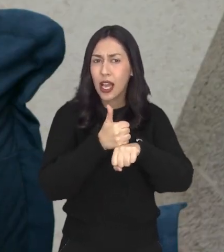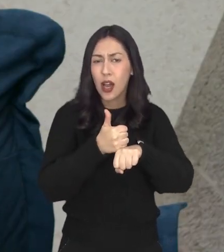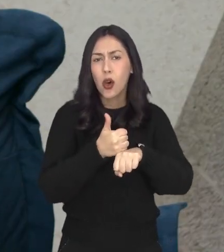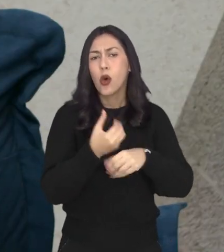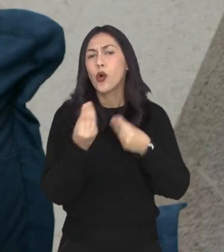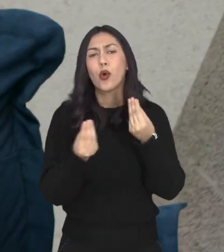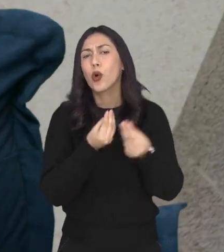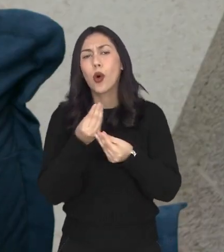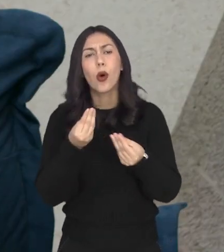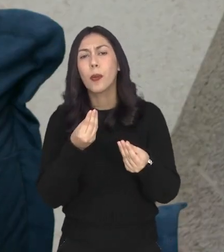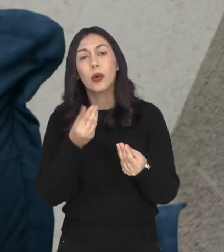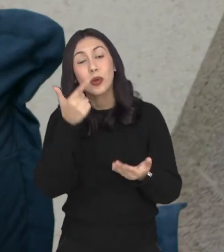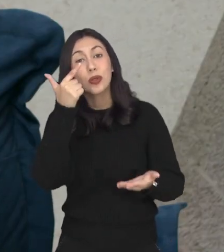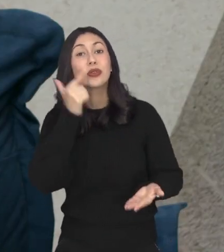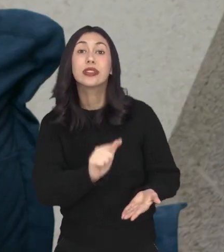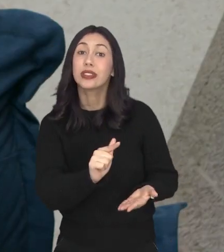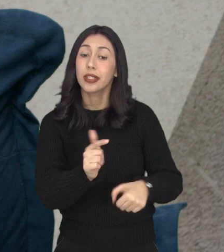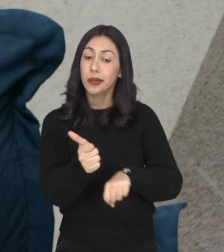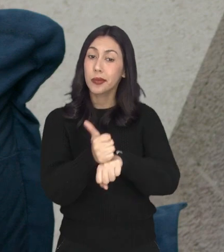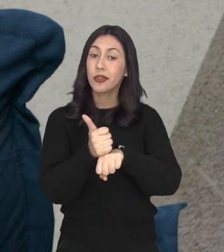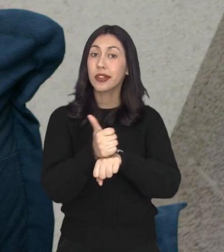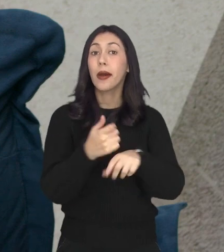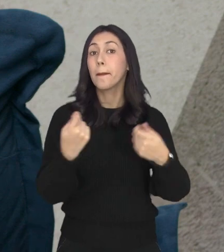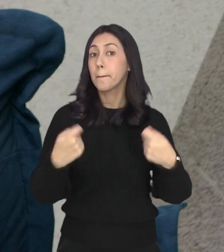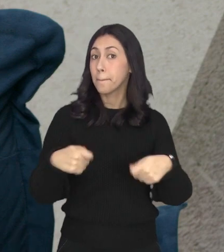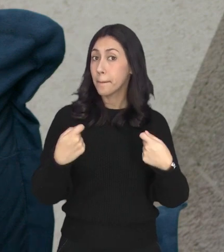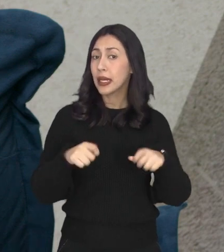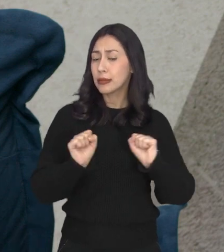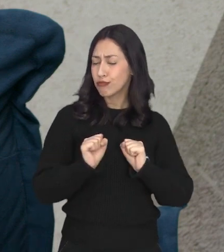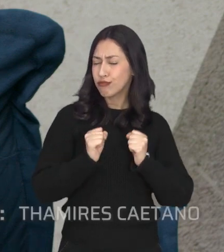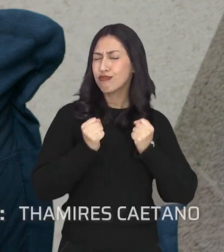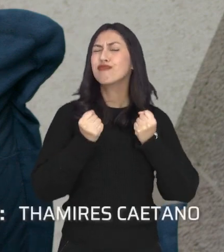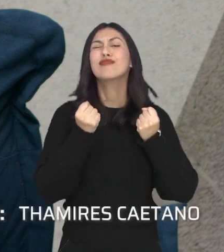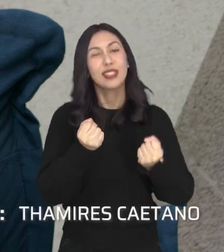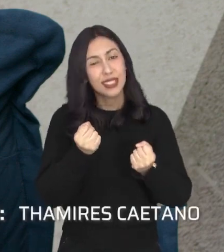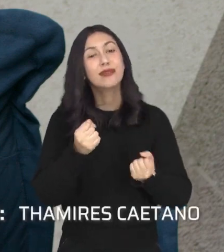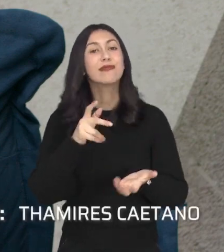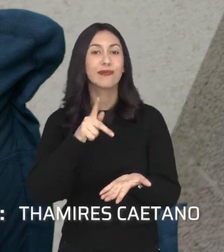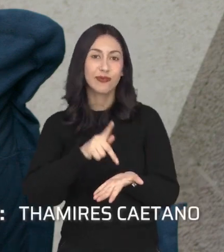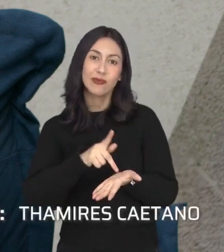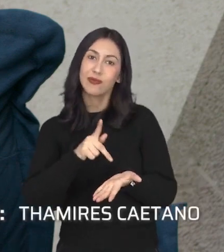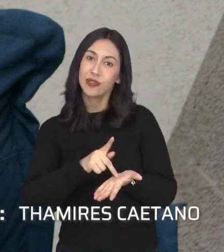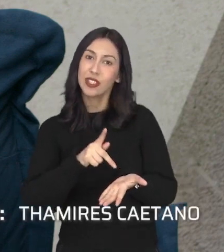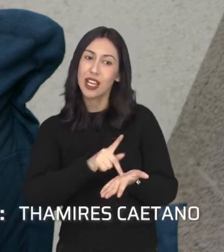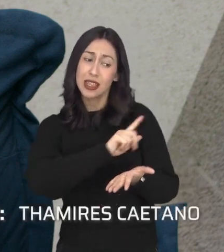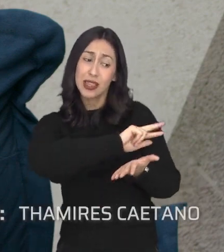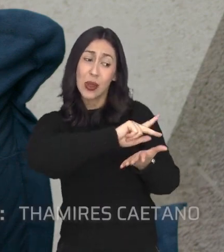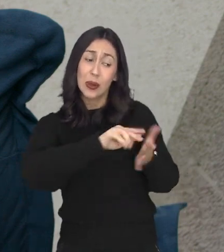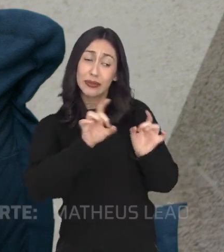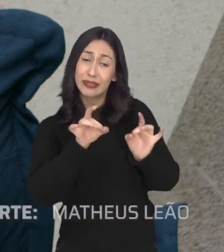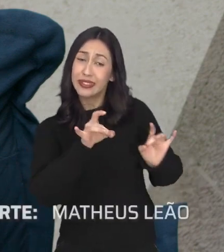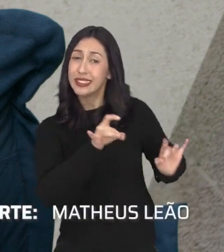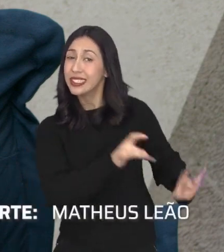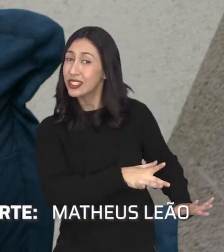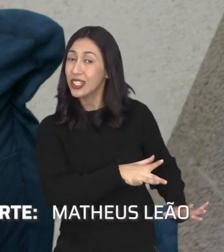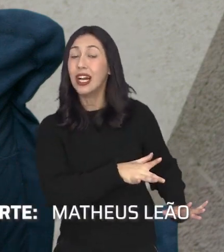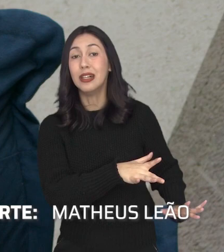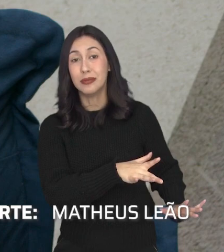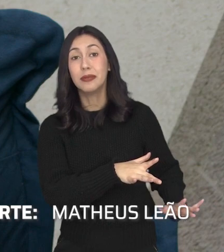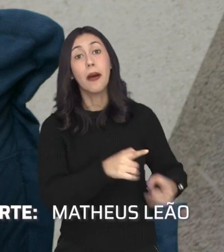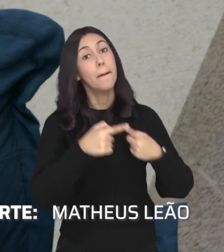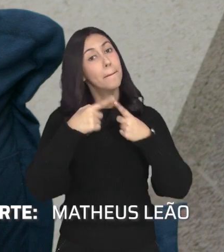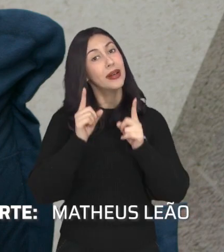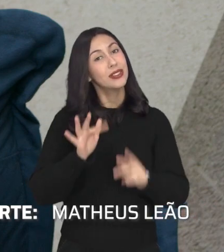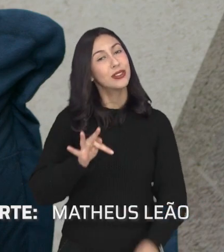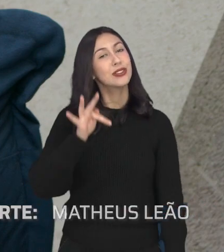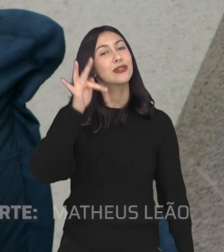profissão, deve saber que para ser um jogador de futebol profissional é preciso se dedicar muito, abdicar de algumas